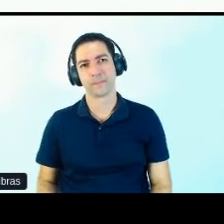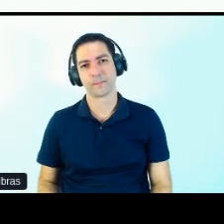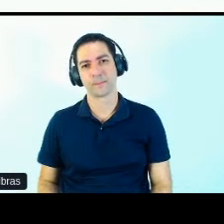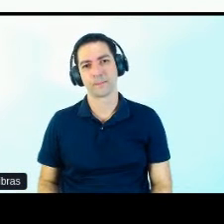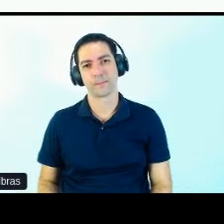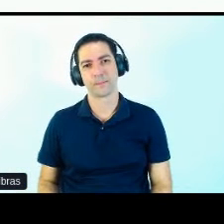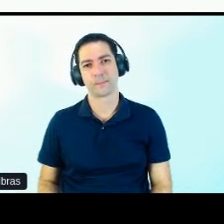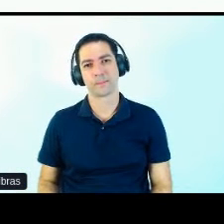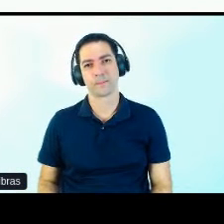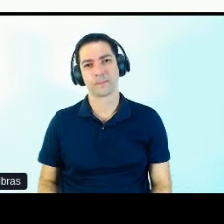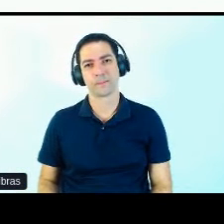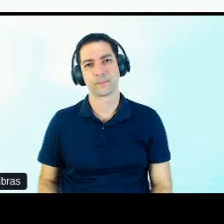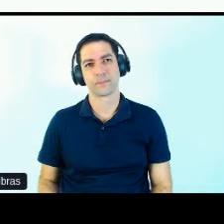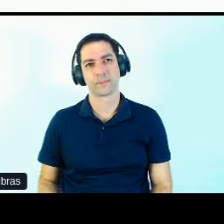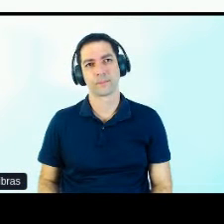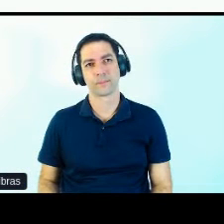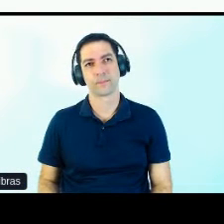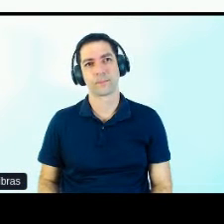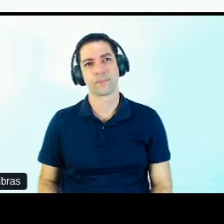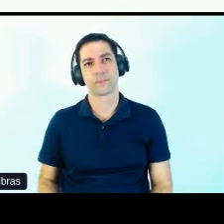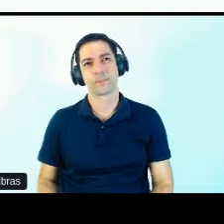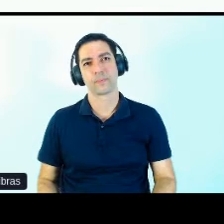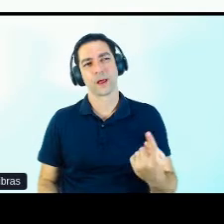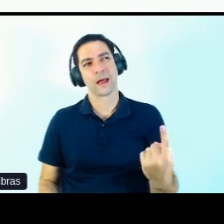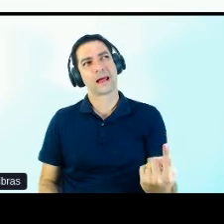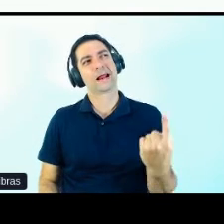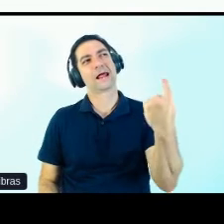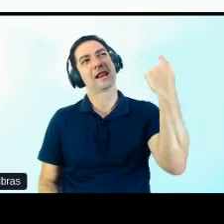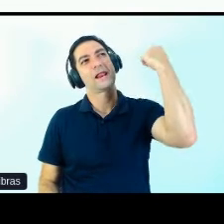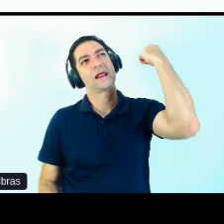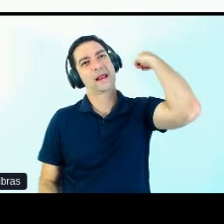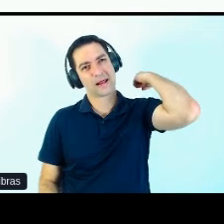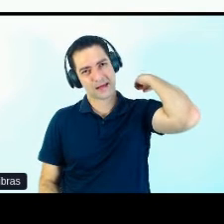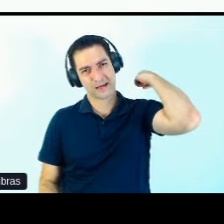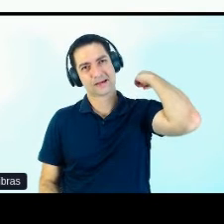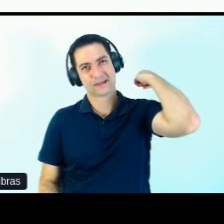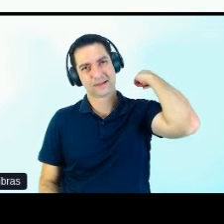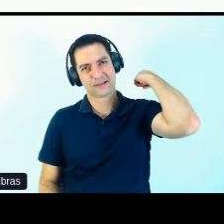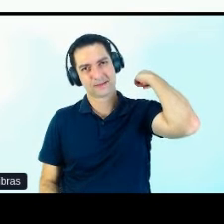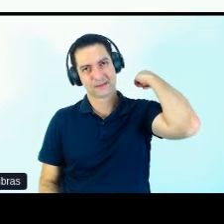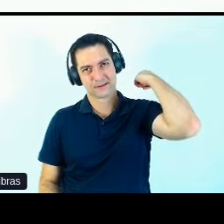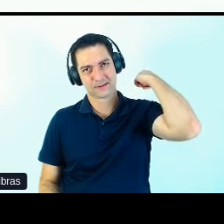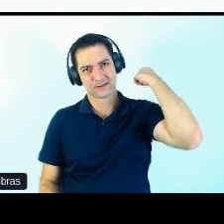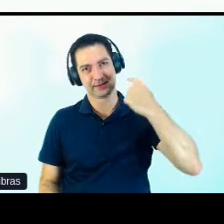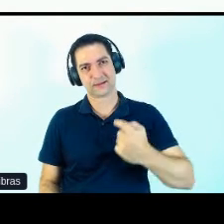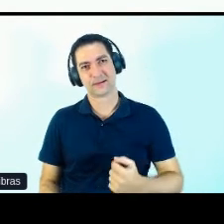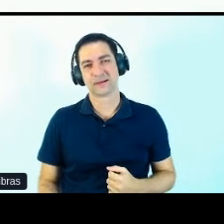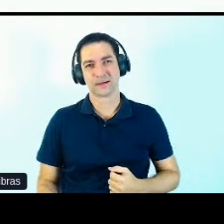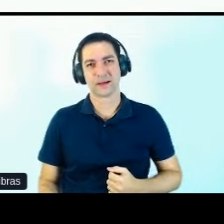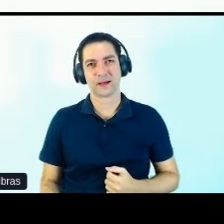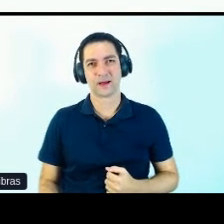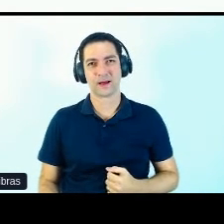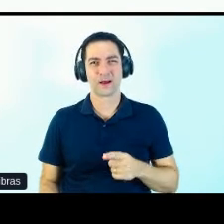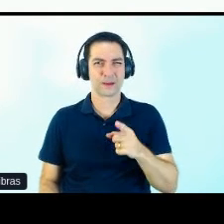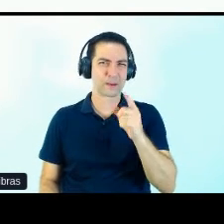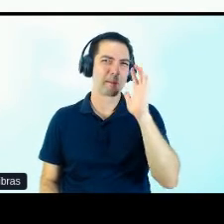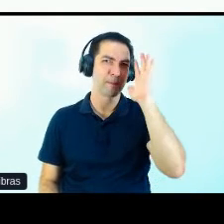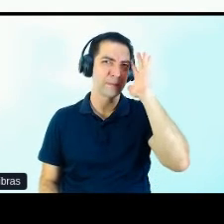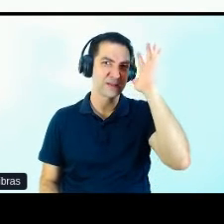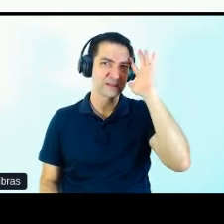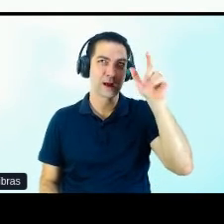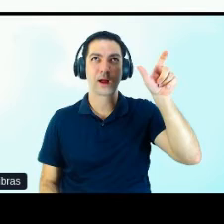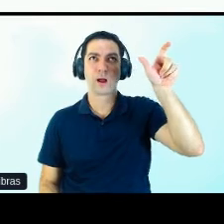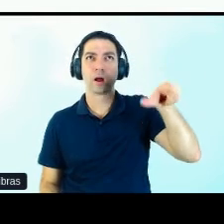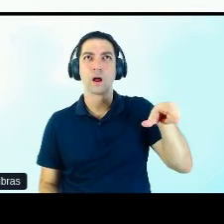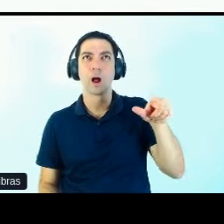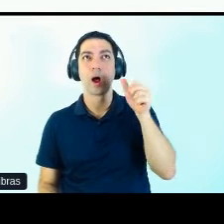E aí, de volta ao passado, né? Muito provavelmente, se vocês pararem para pensar em um nome que marcou a história quando a gente